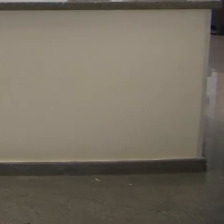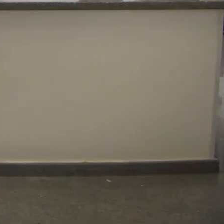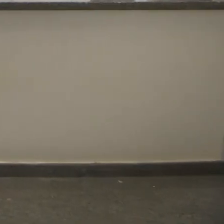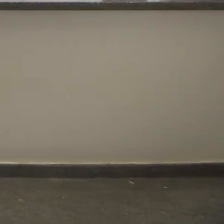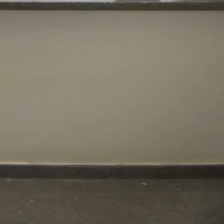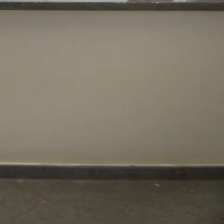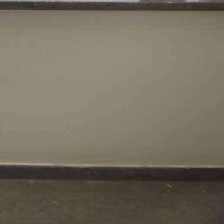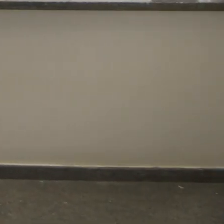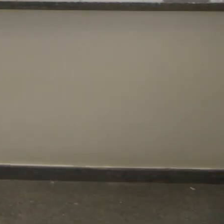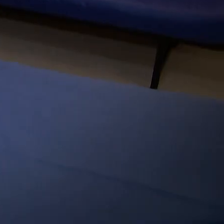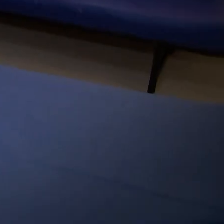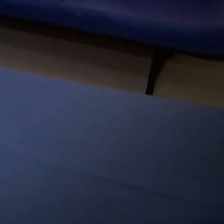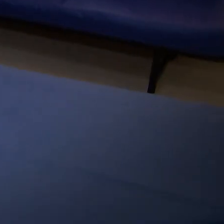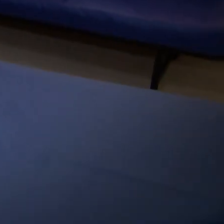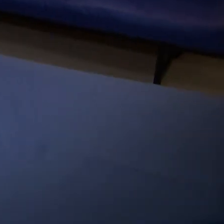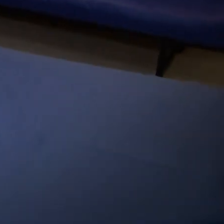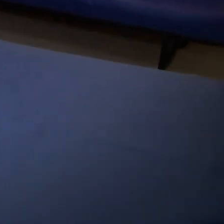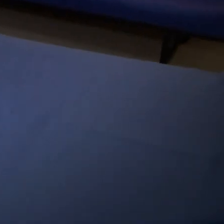bloco.